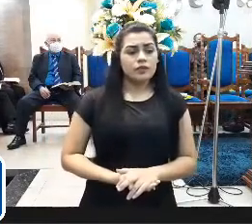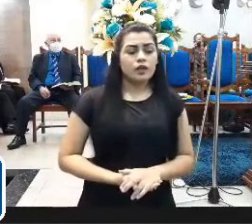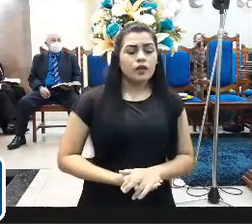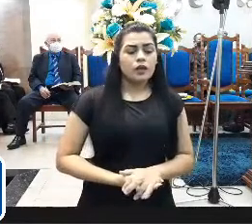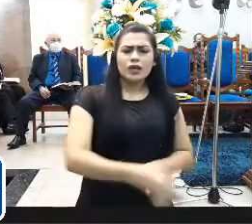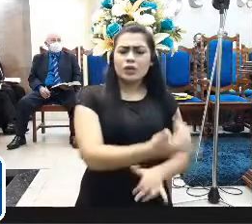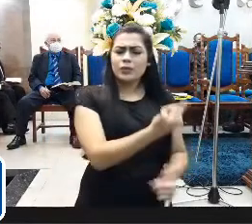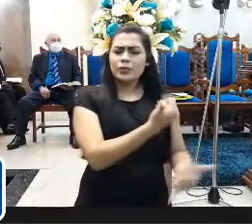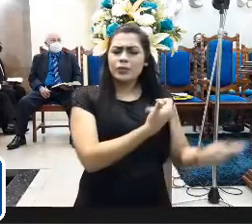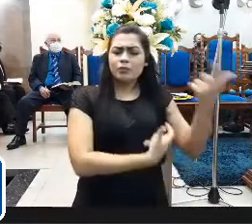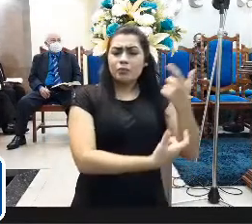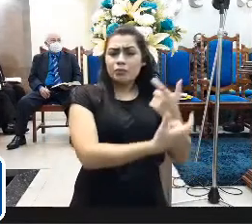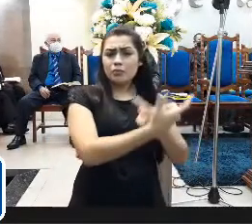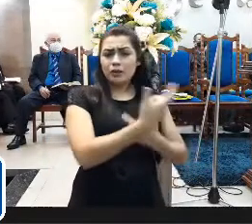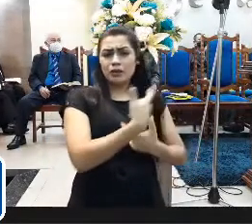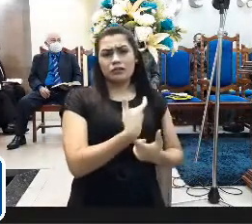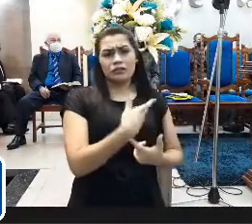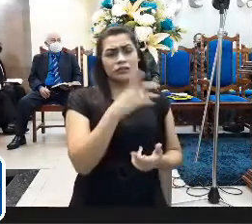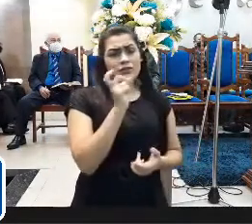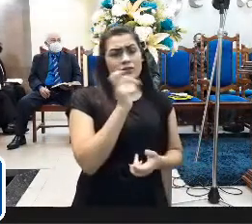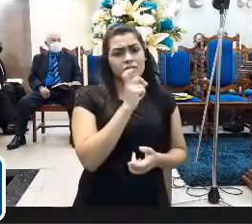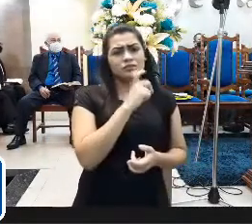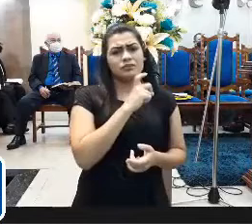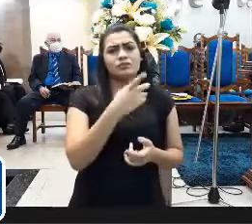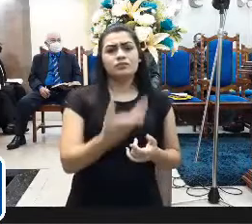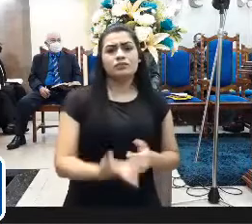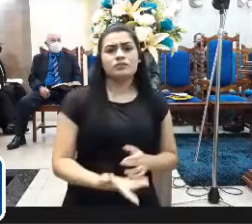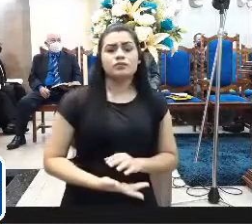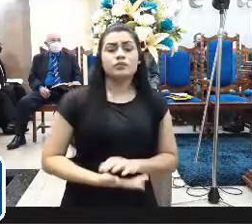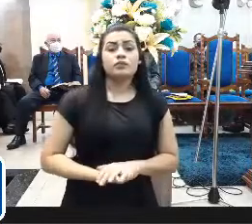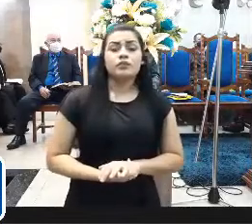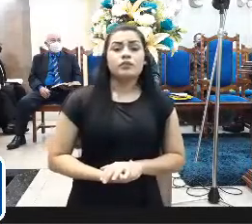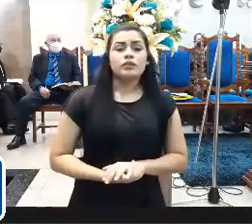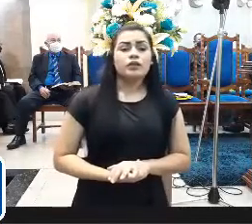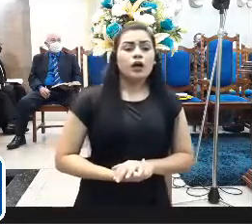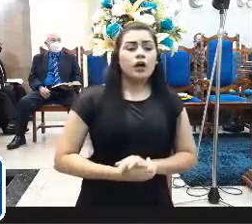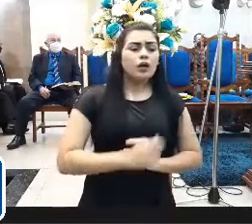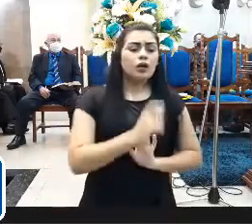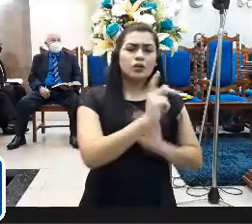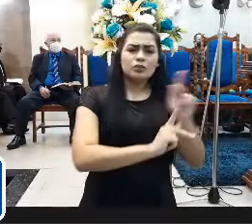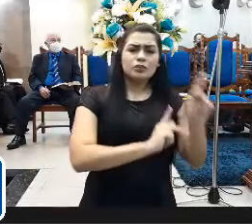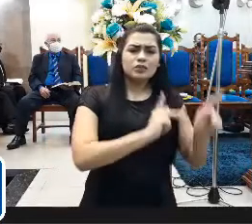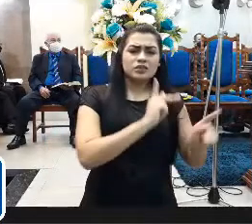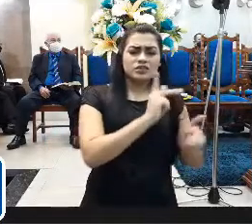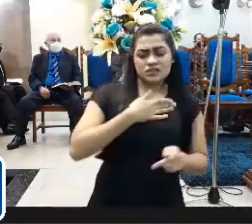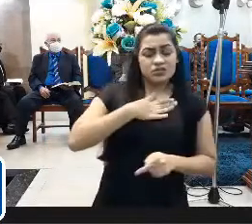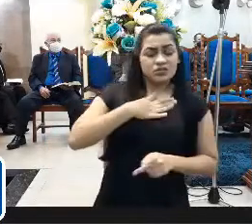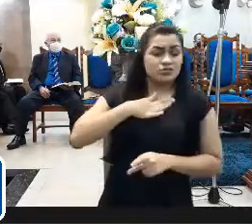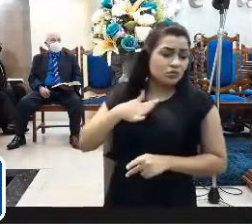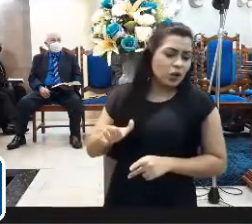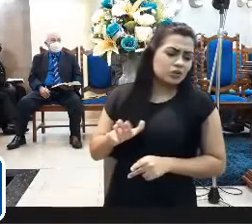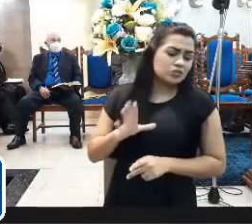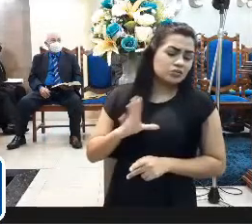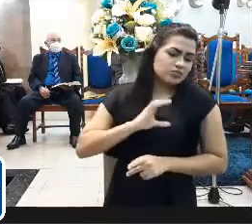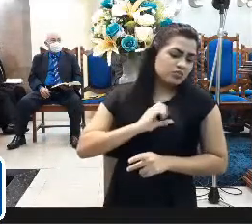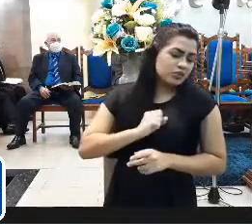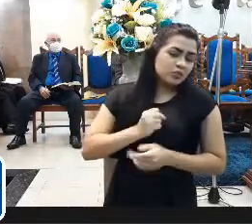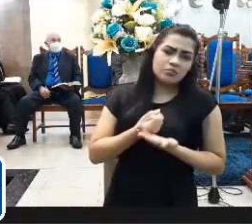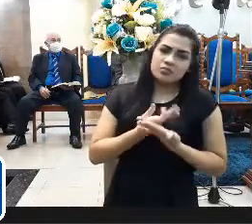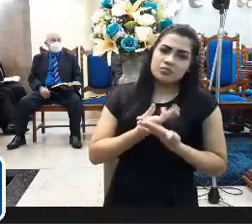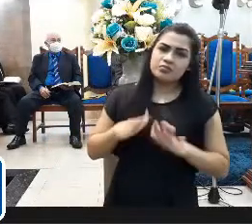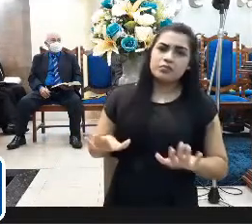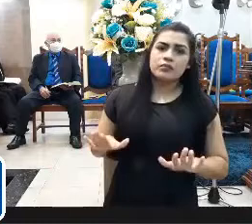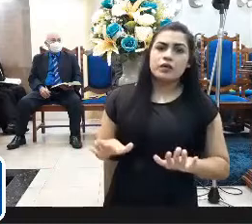insultos, calúnias, alguém que fala mal, alguém que não gosta, alguém que não ama, e você vai